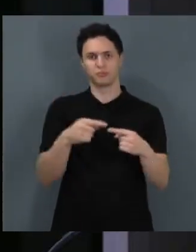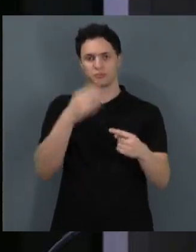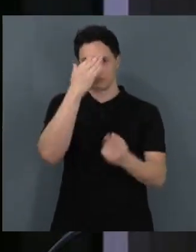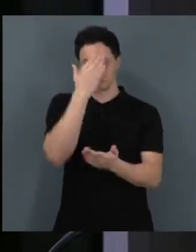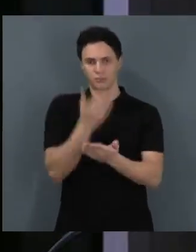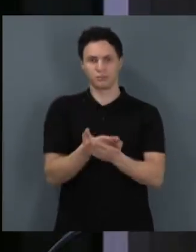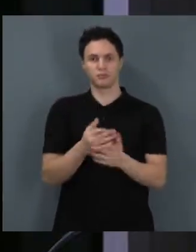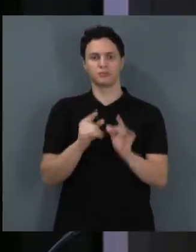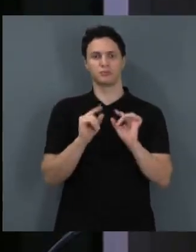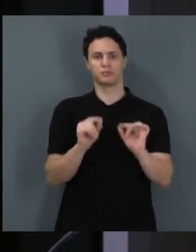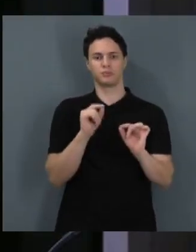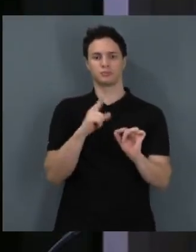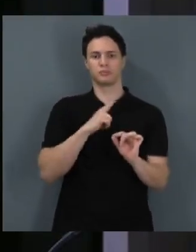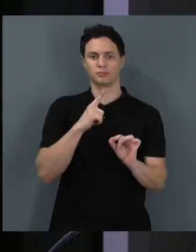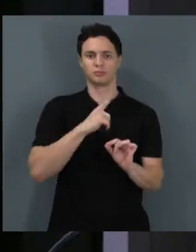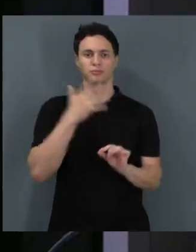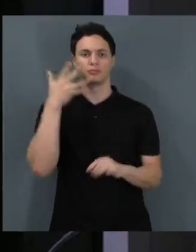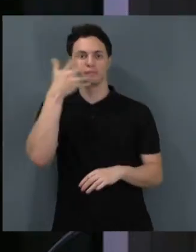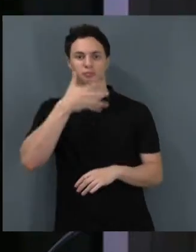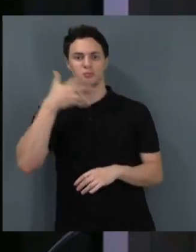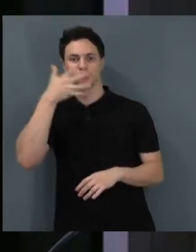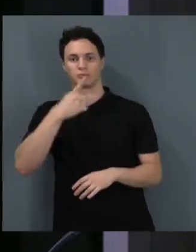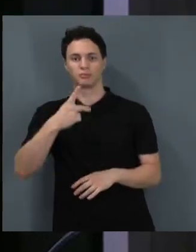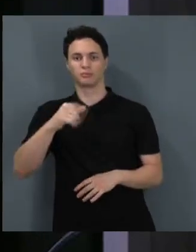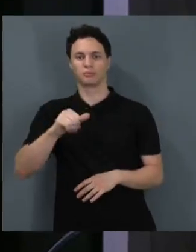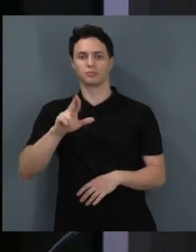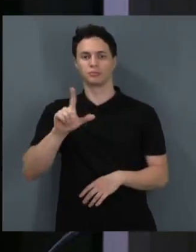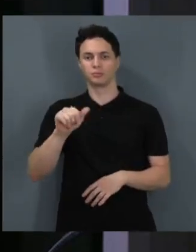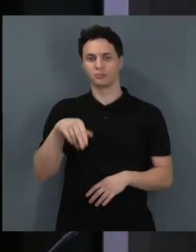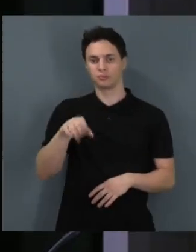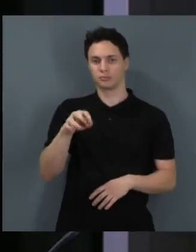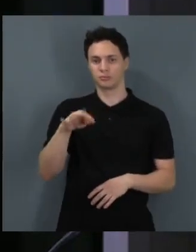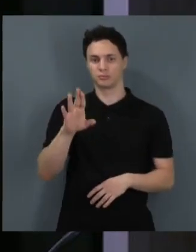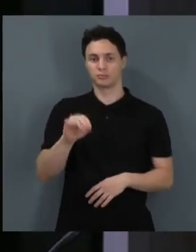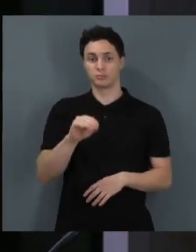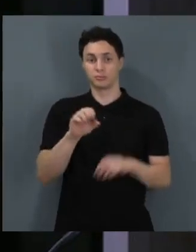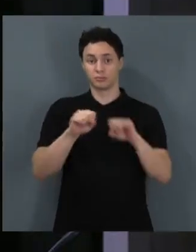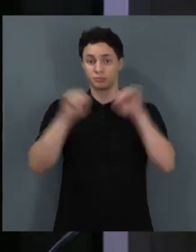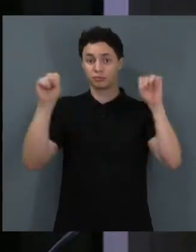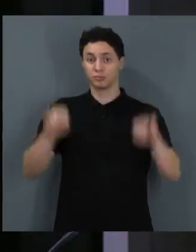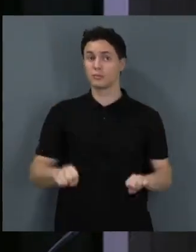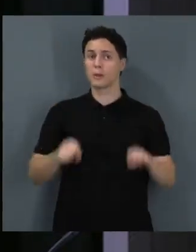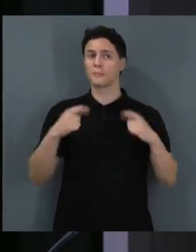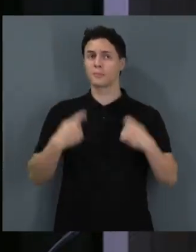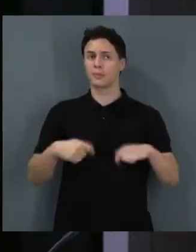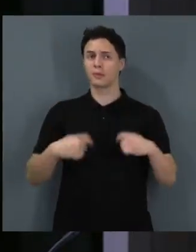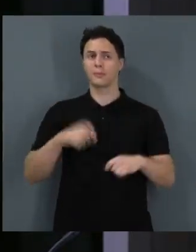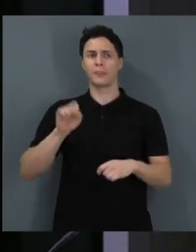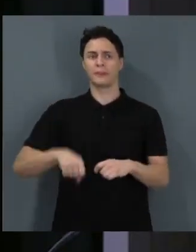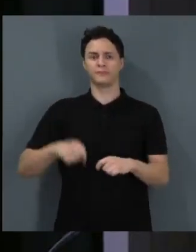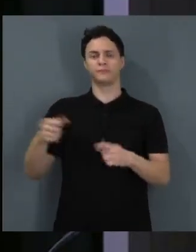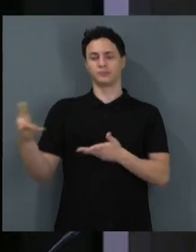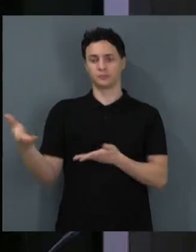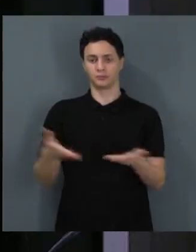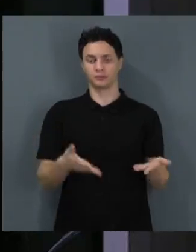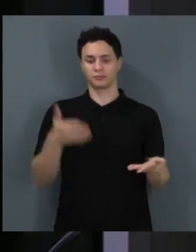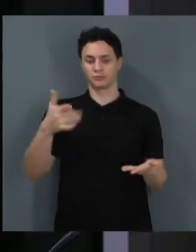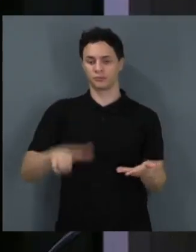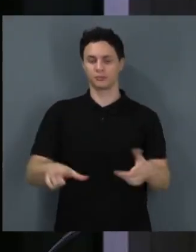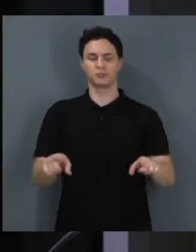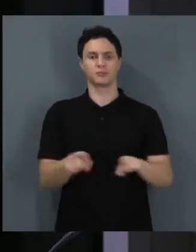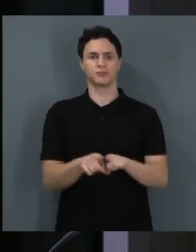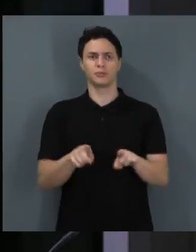aí eu falo pelo Parlamento, que o nosso sistema tributário precisa ser revisitado, precisa